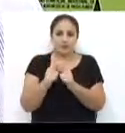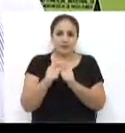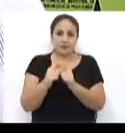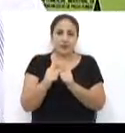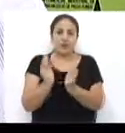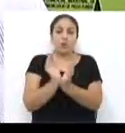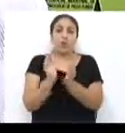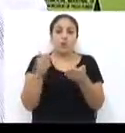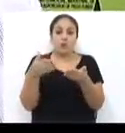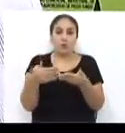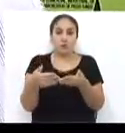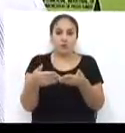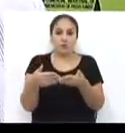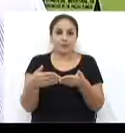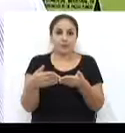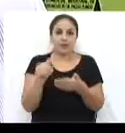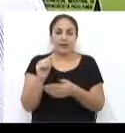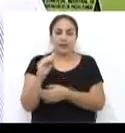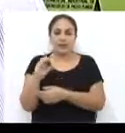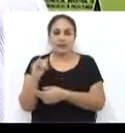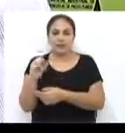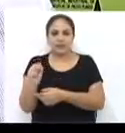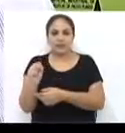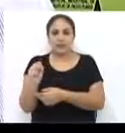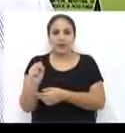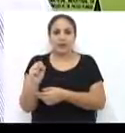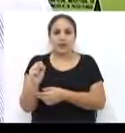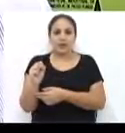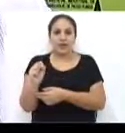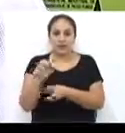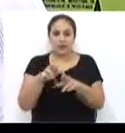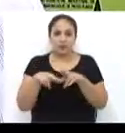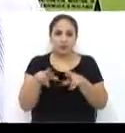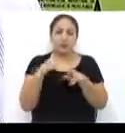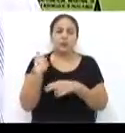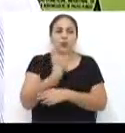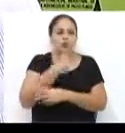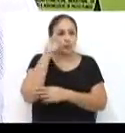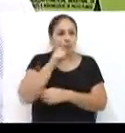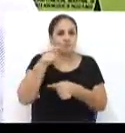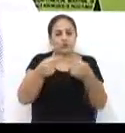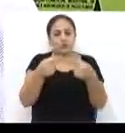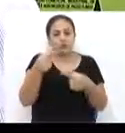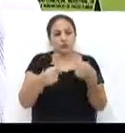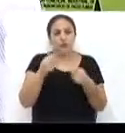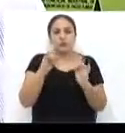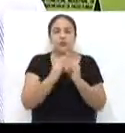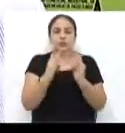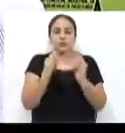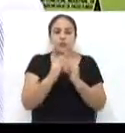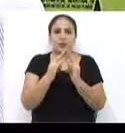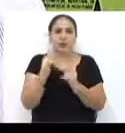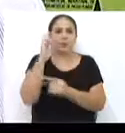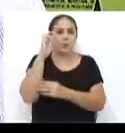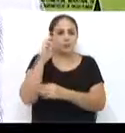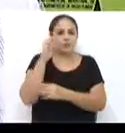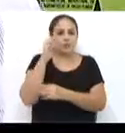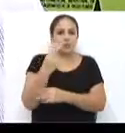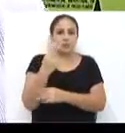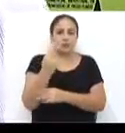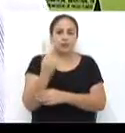o quarto fórum das ACIs regionais. Que isso também foi muito bom, porque nós conseguimos discutir com as nossas entidades de classe